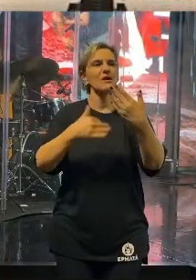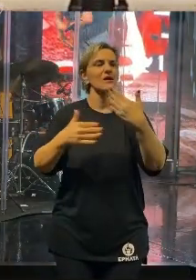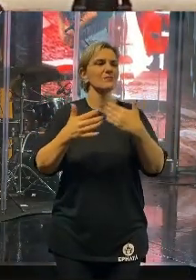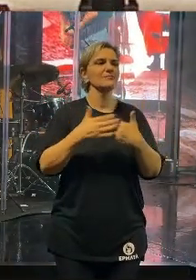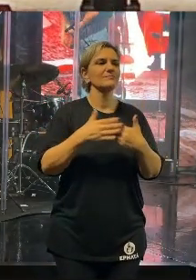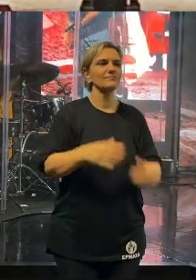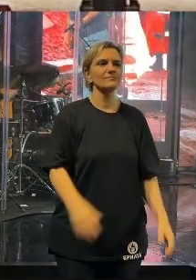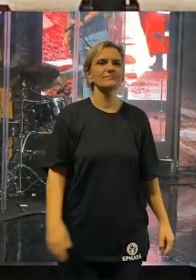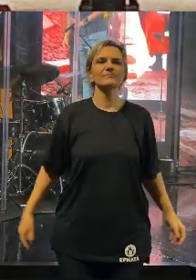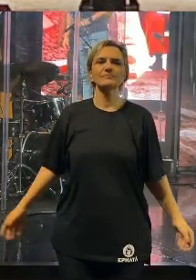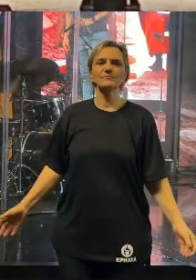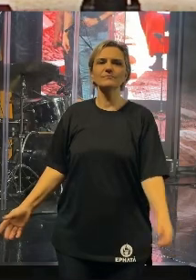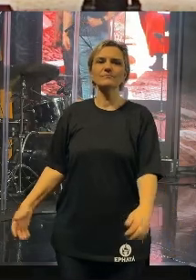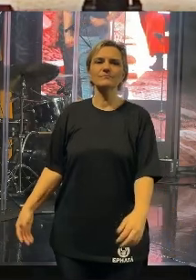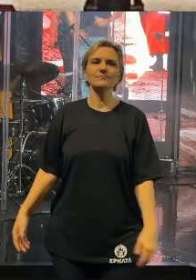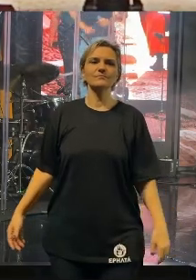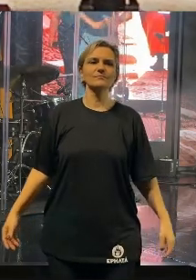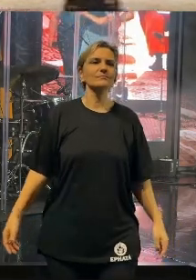coisas.